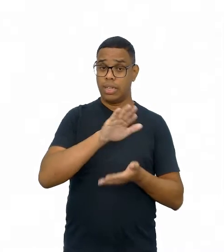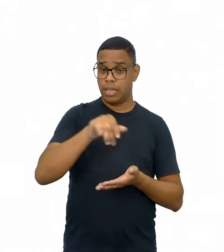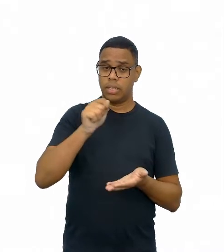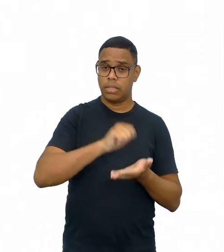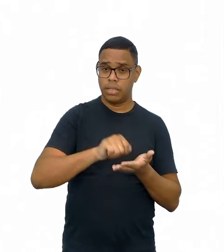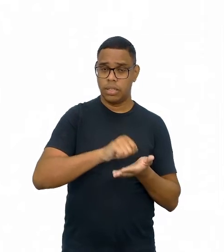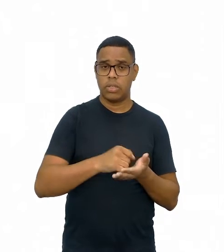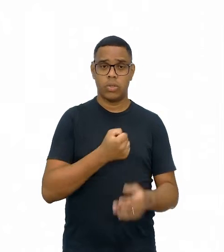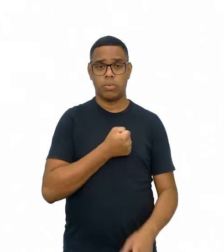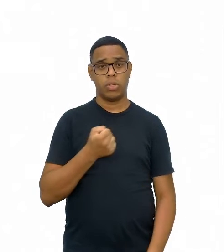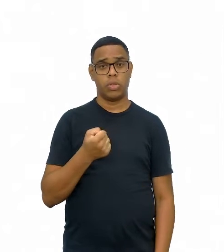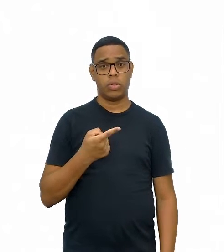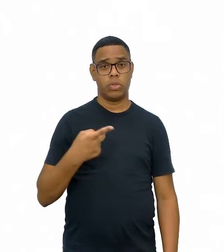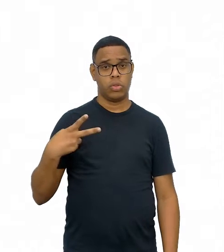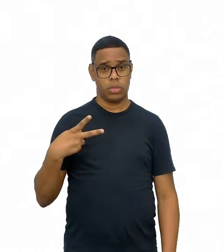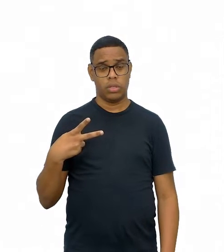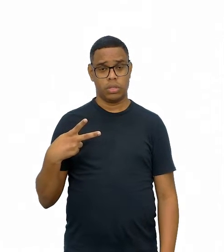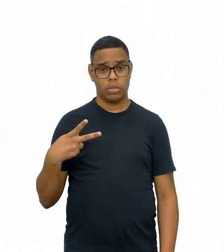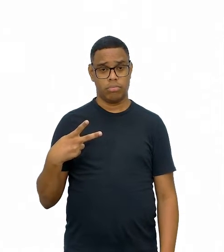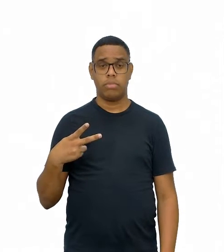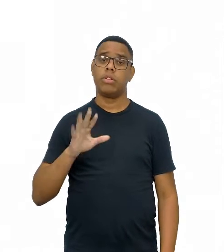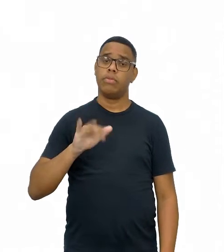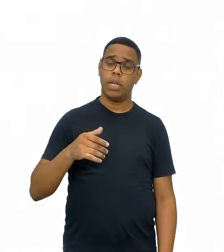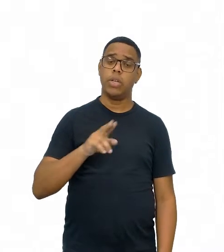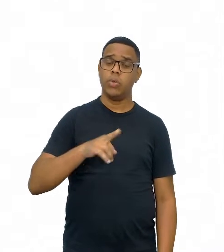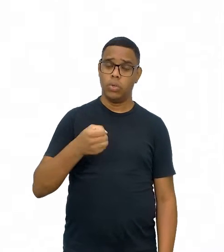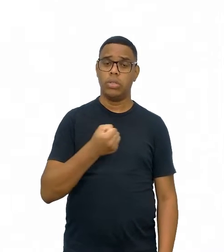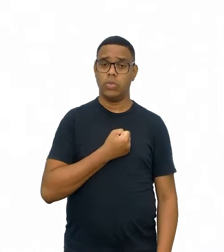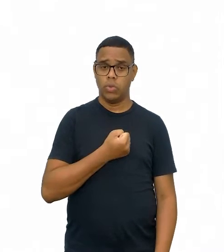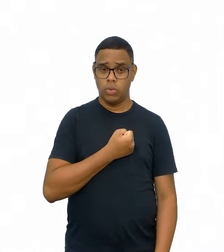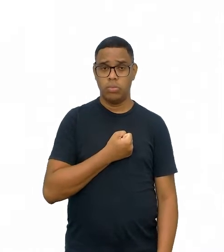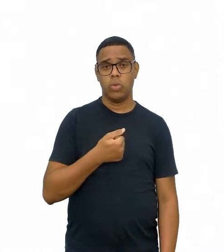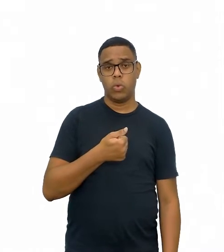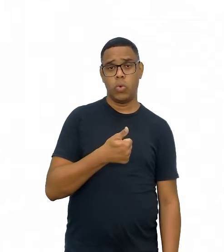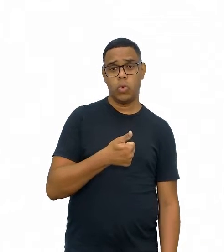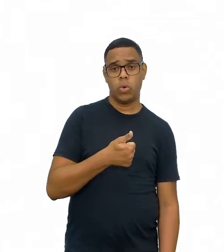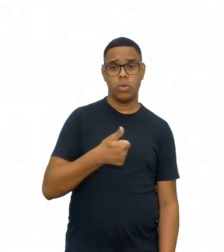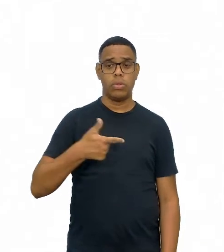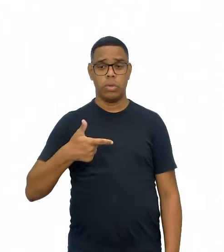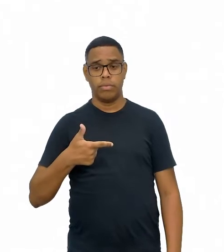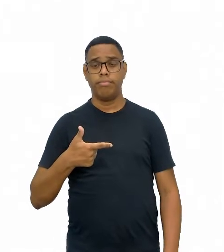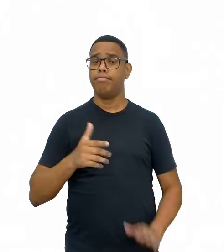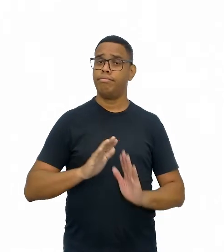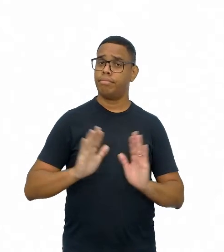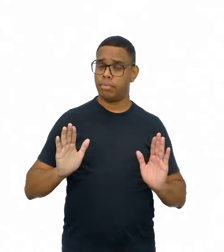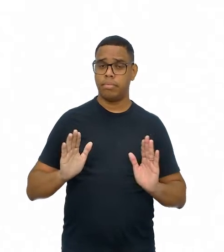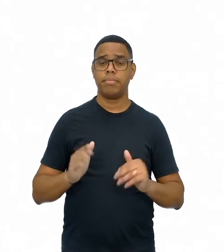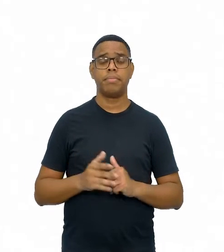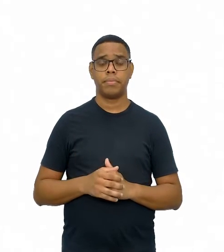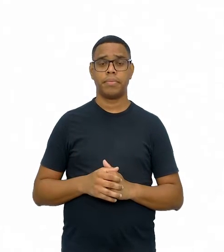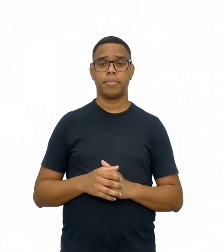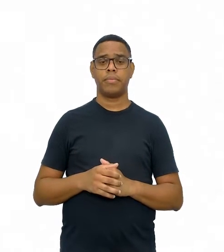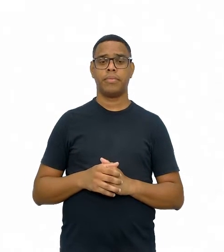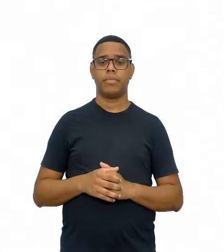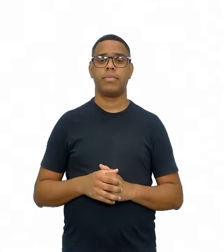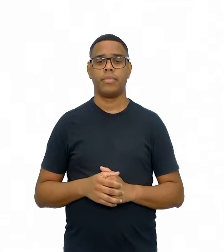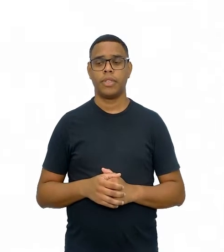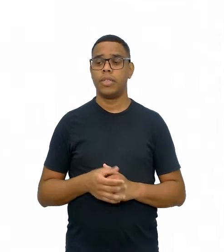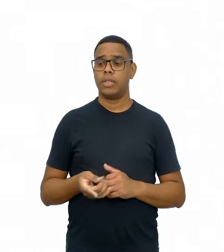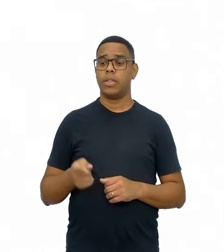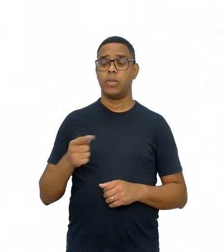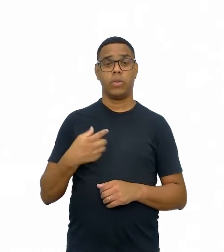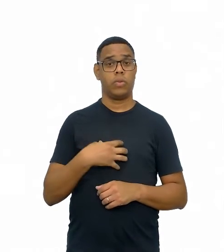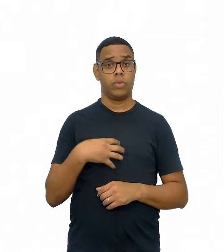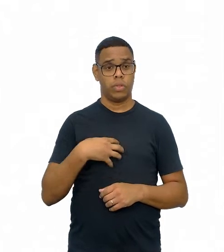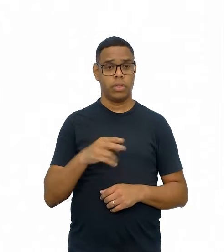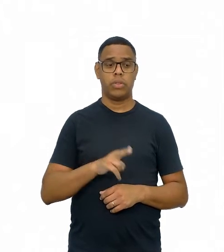exemplo, o número 12, ela vai utilizar os algarismos 1 e 2 para compor esse número. E essa é a única